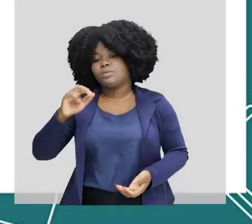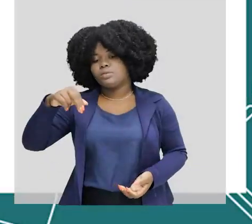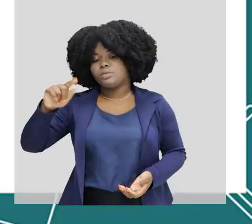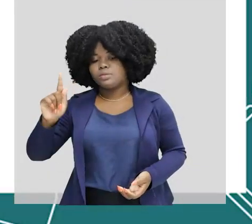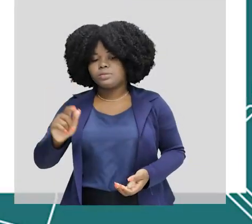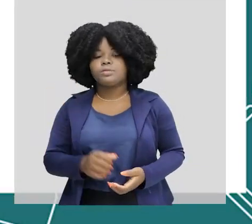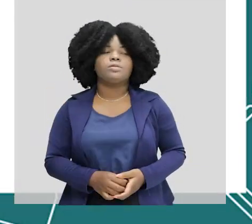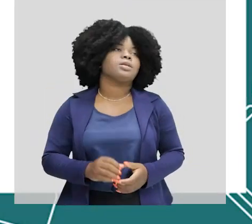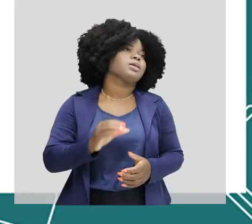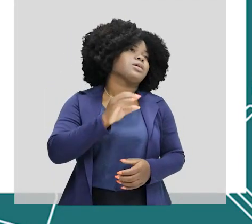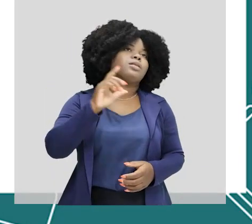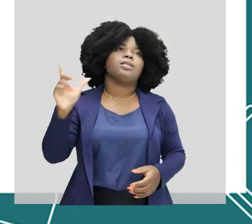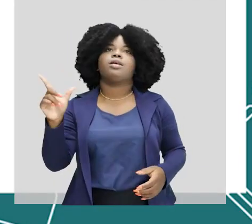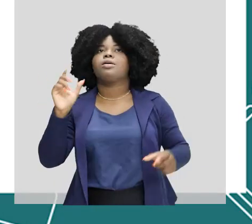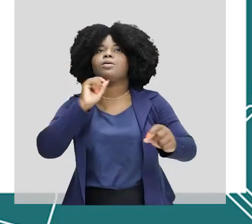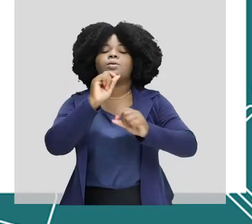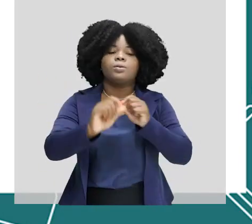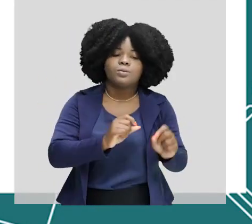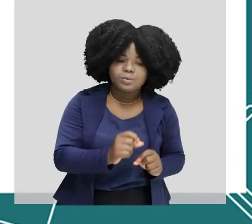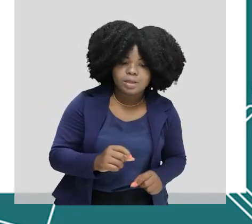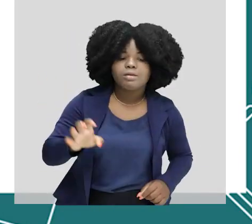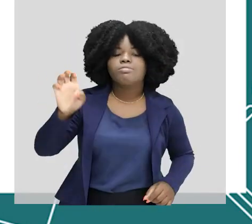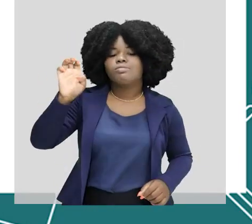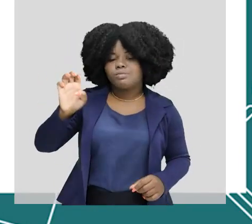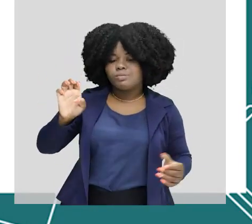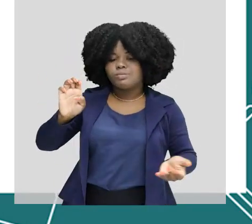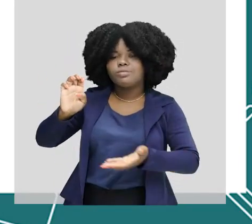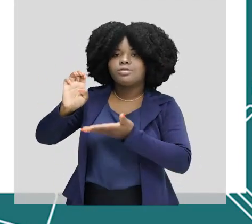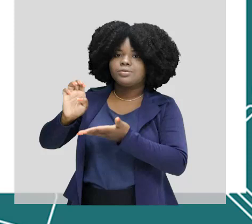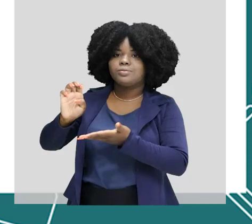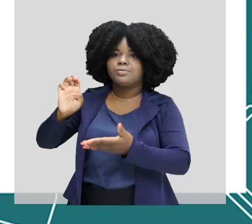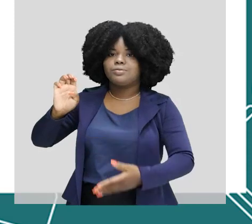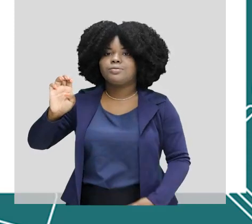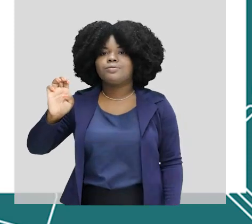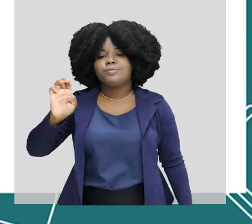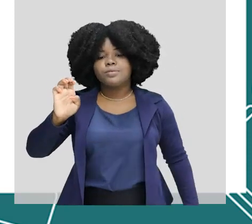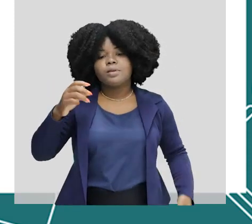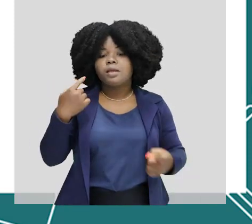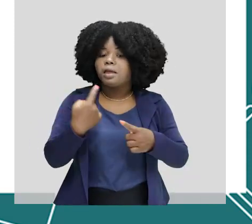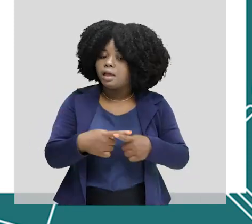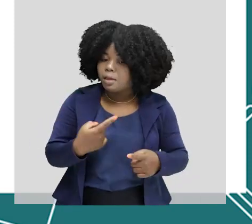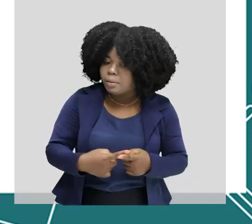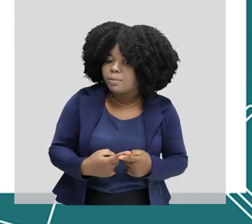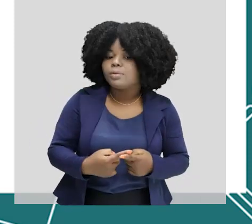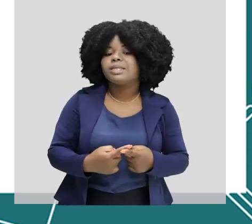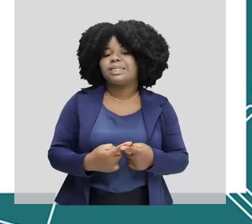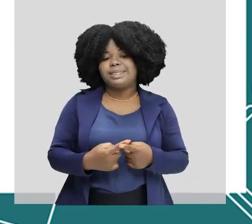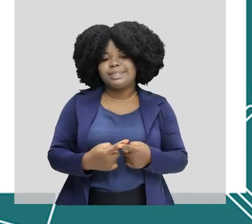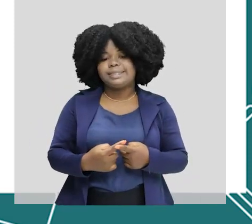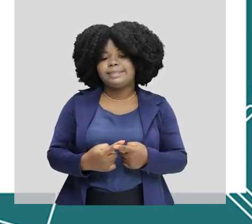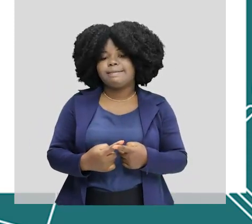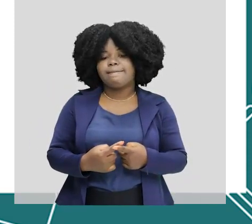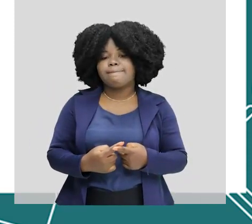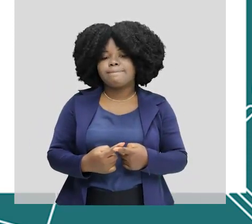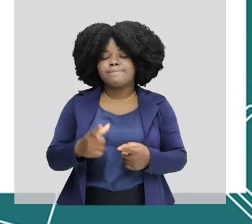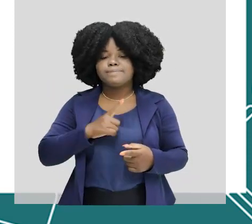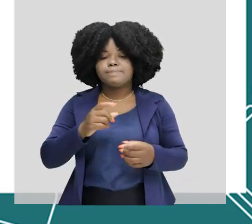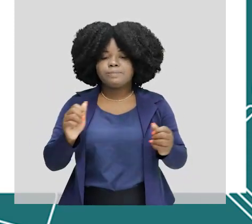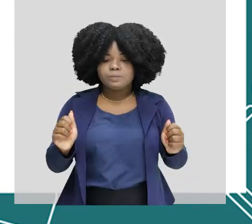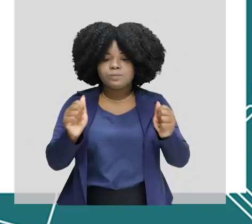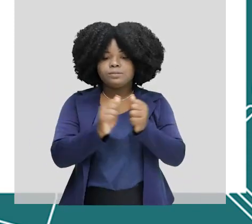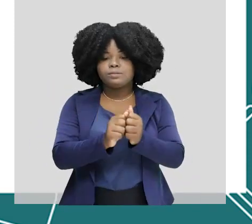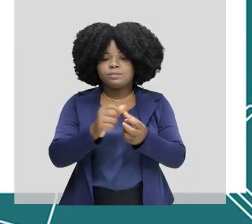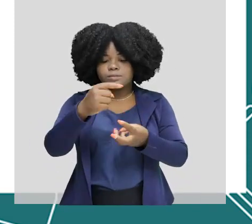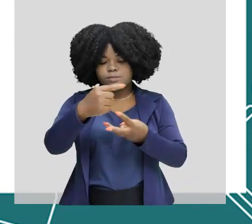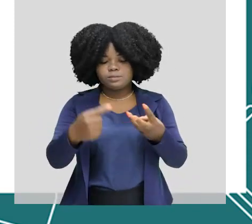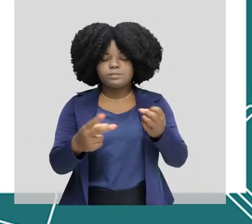final, logicamente eu estou falando de presente perfeito contínuo, porque é uma composição formada pela junção